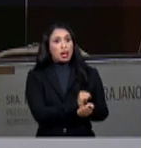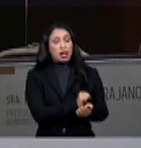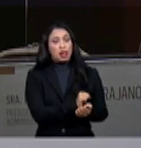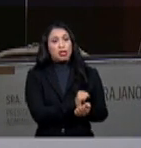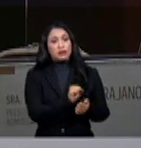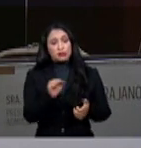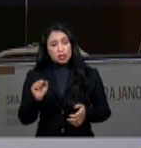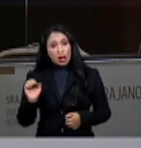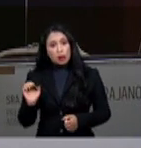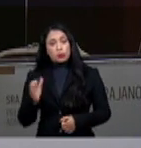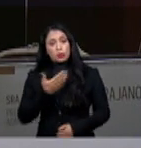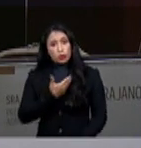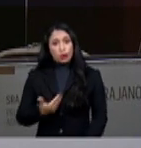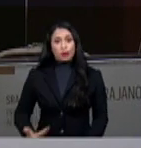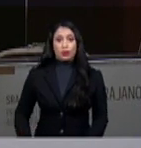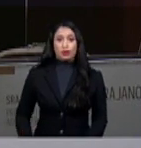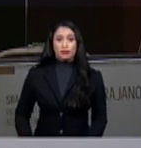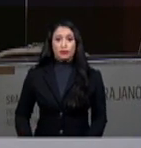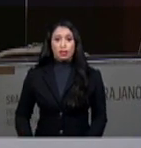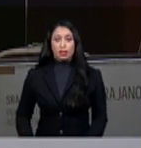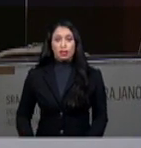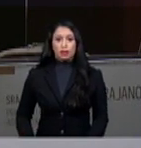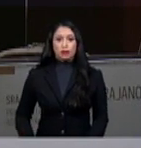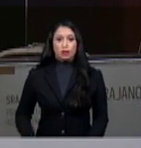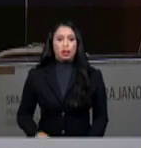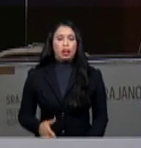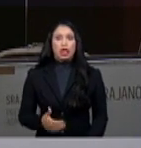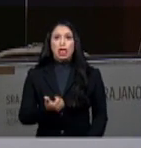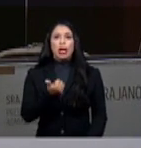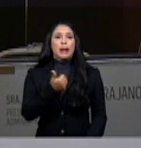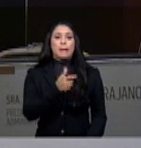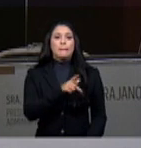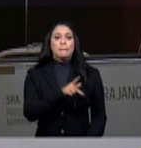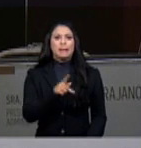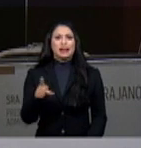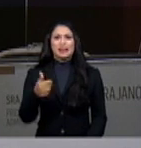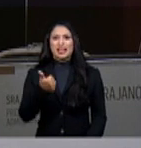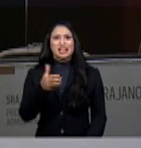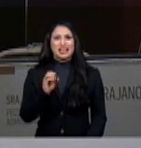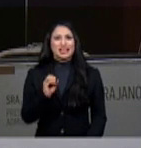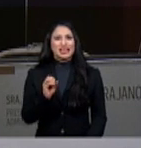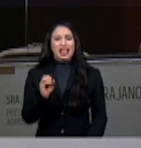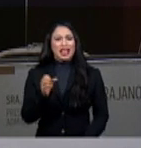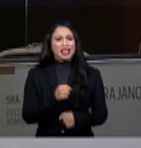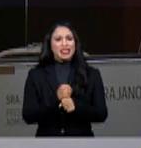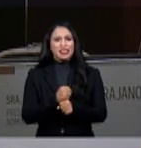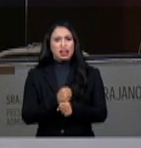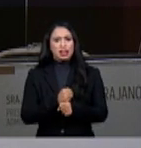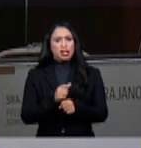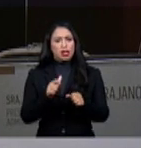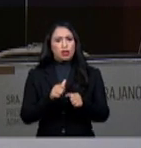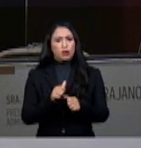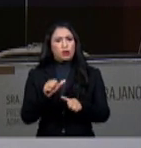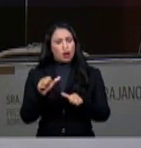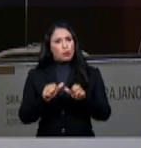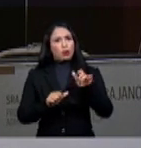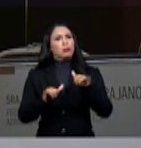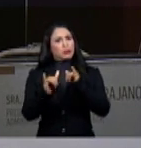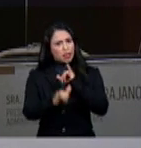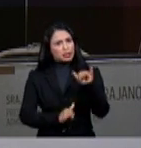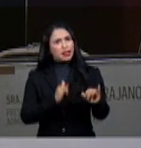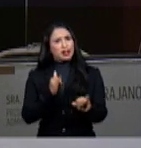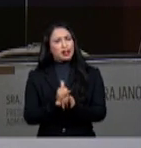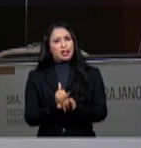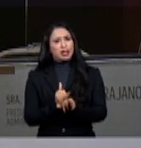dele se uma coisa que 10 presidente de 10 anos não funciona e digitalizar só